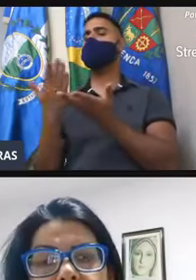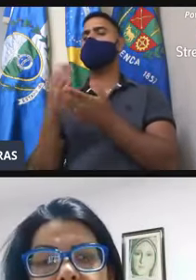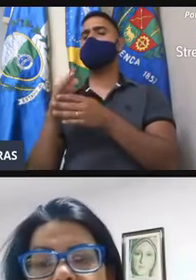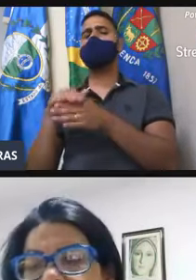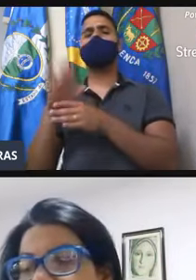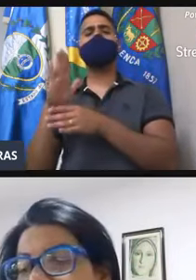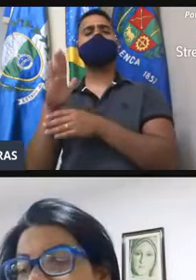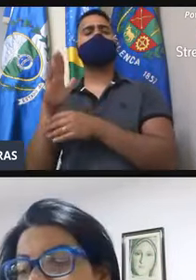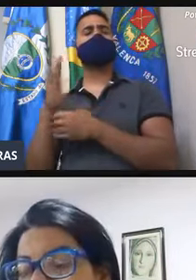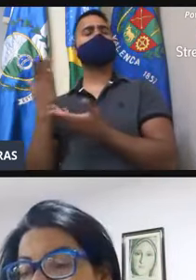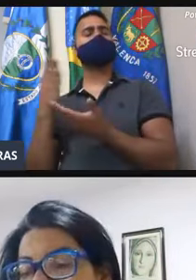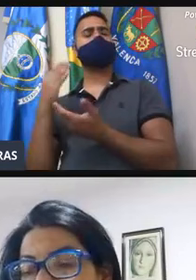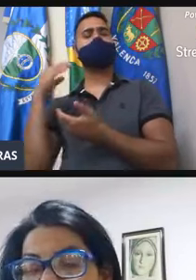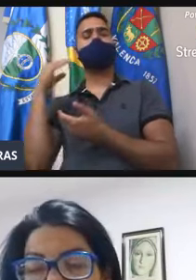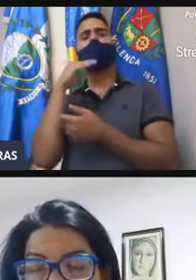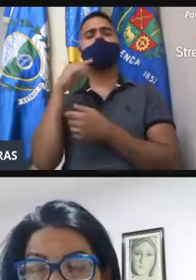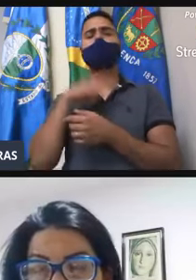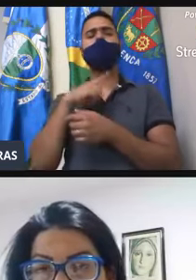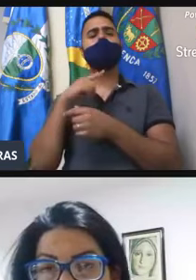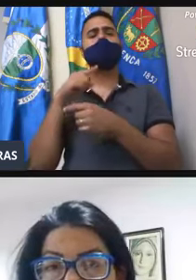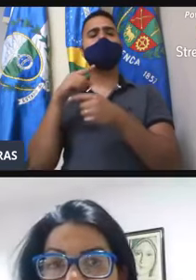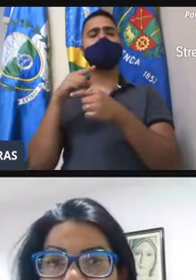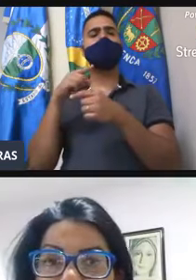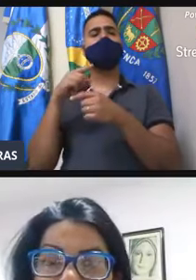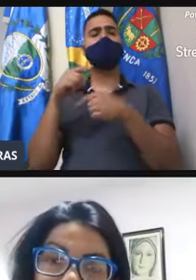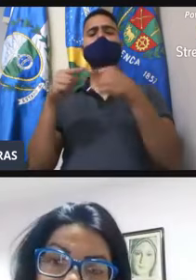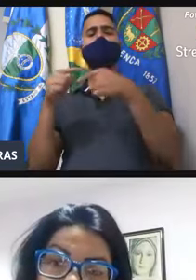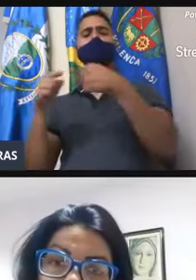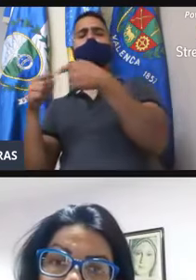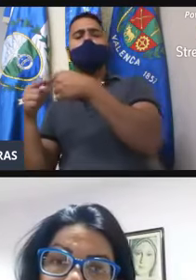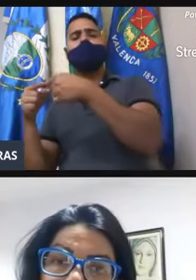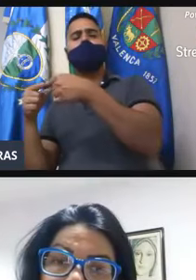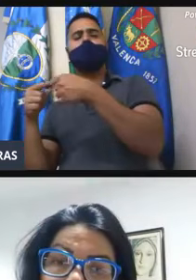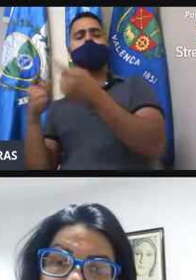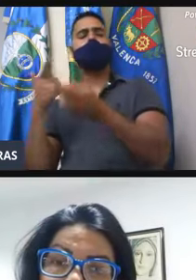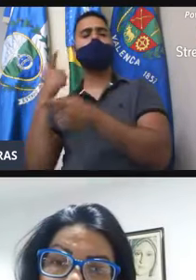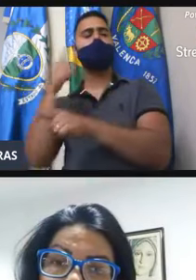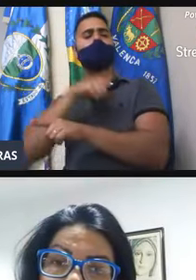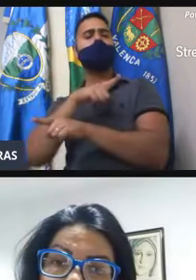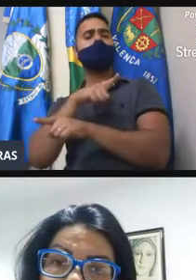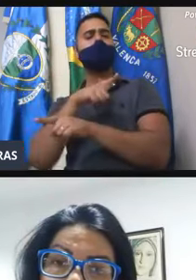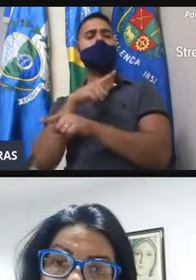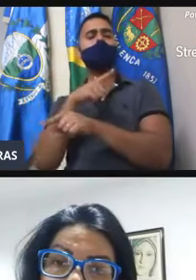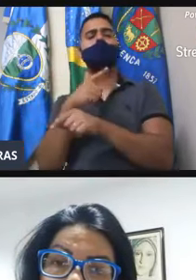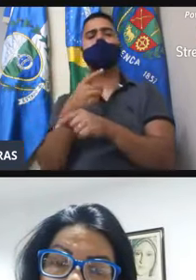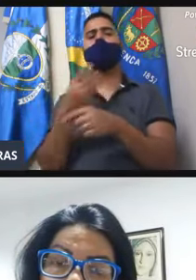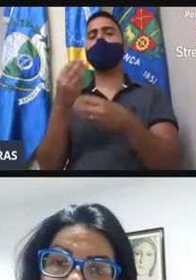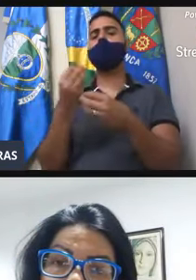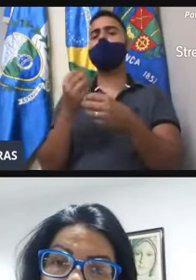mais objetiva, para que se chegue a quem é de direito, a quem for